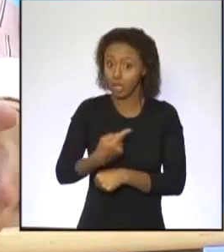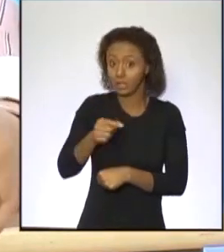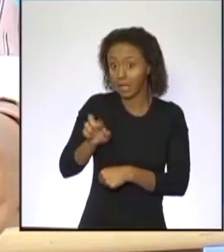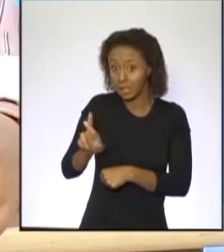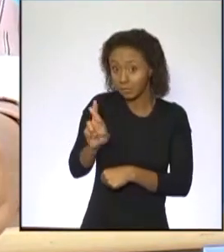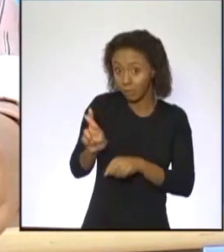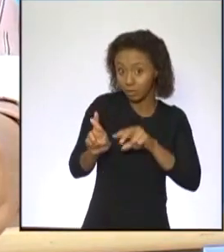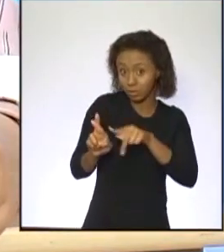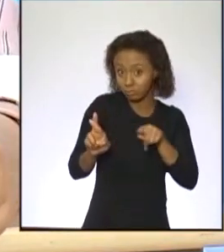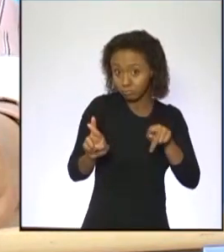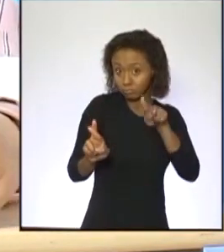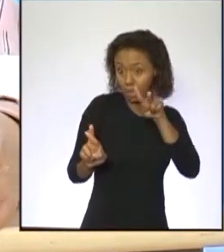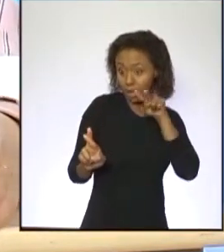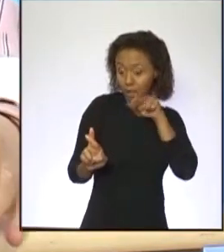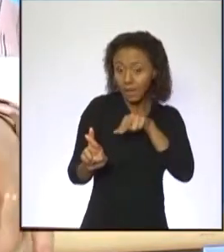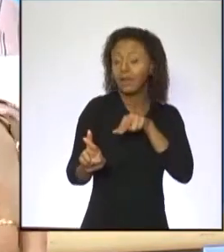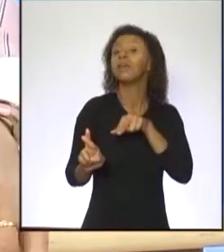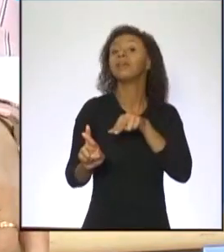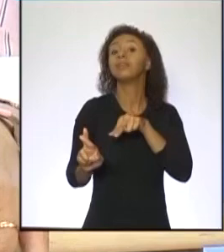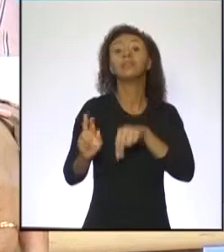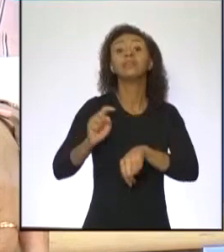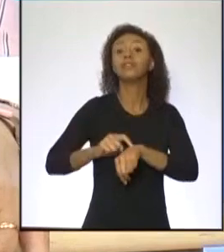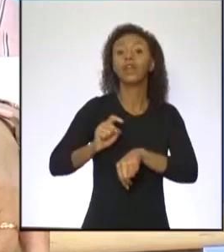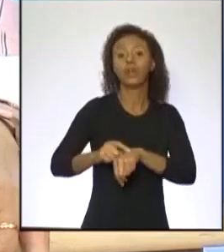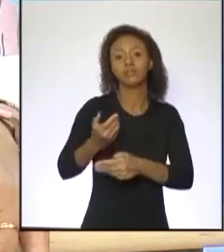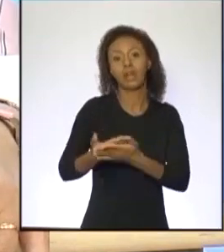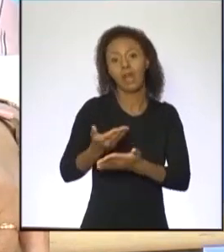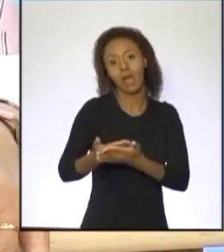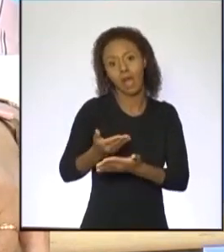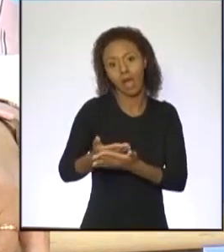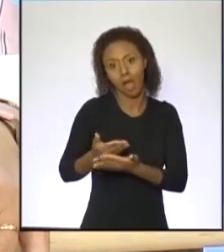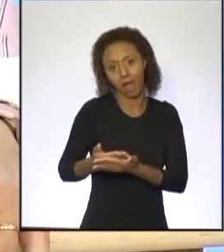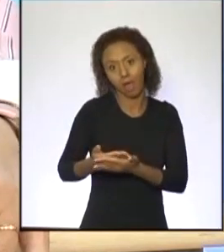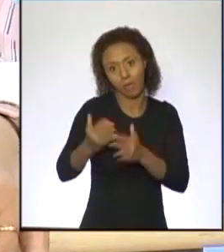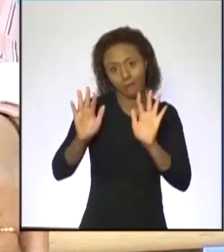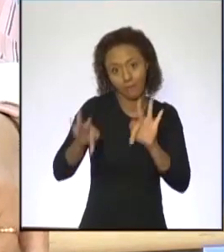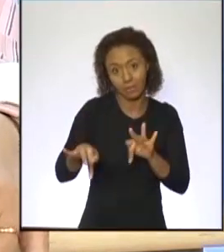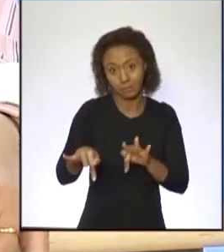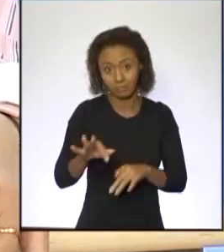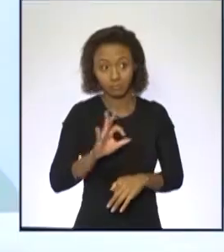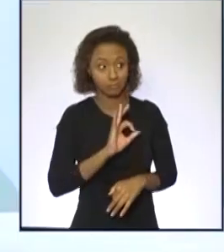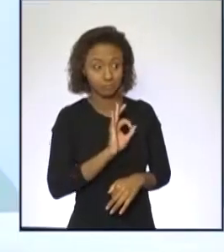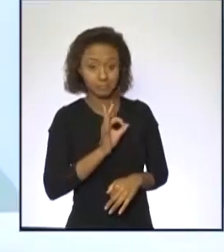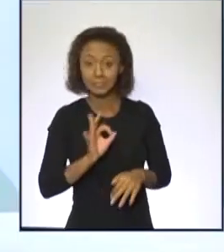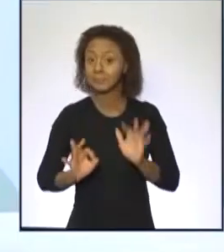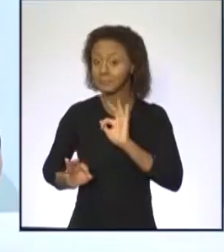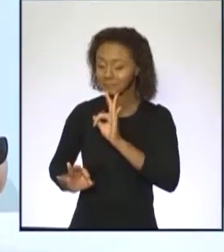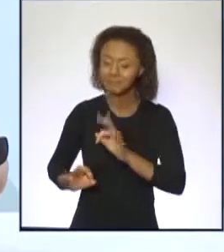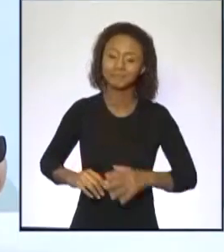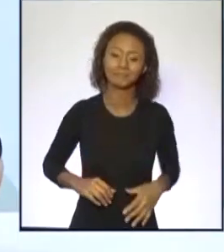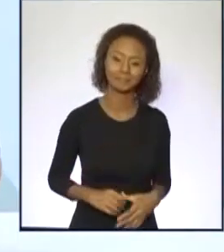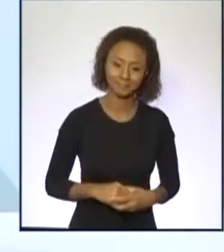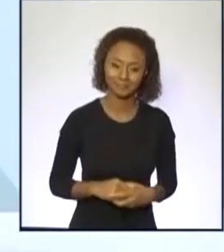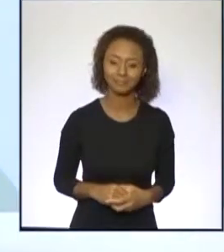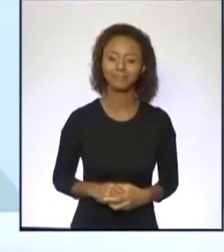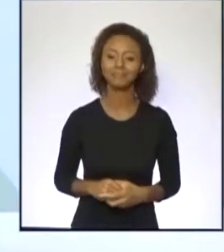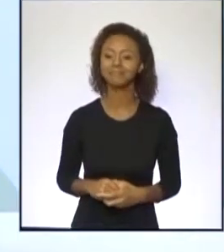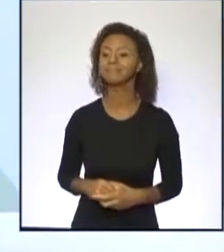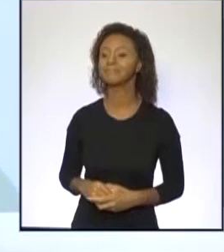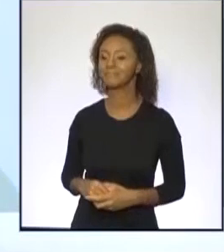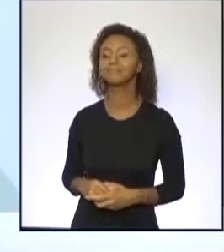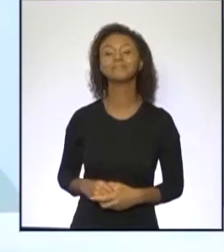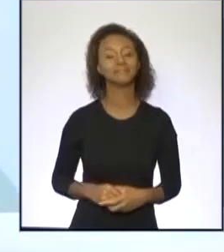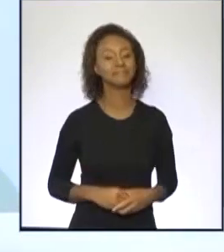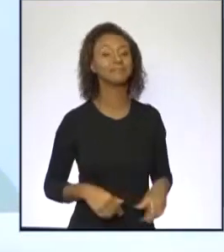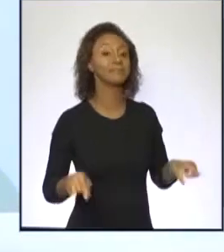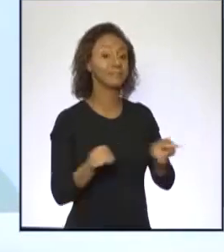observaremos a resposta a esse desafio no momento correto ao fim da aula. É isso, Kátia? Certinho. E a Roseli falou sobre